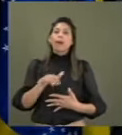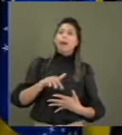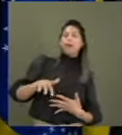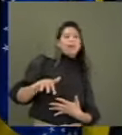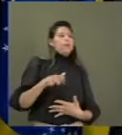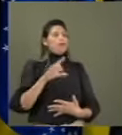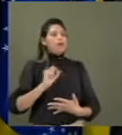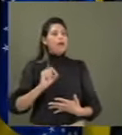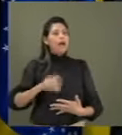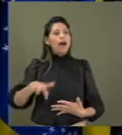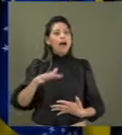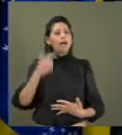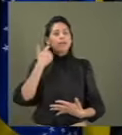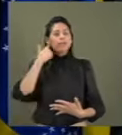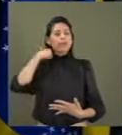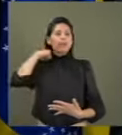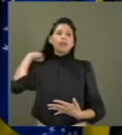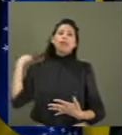liberta, né?